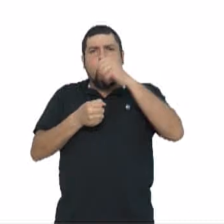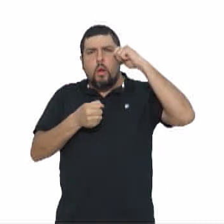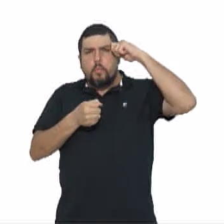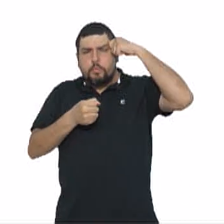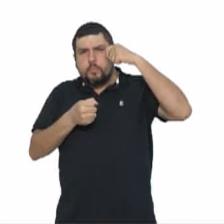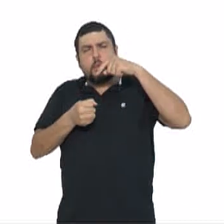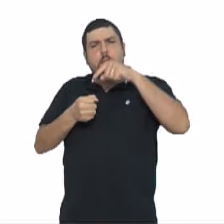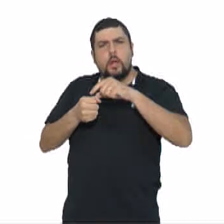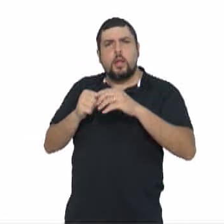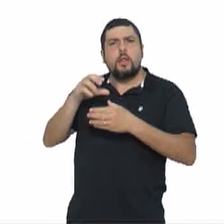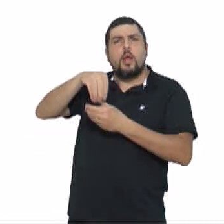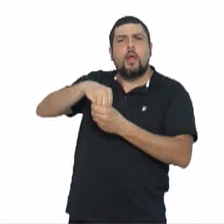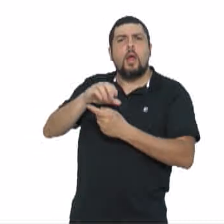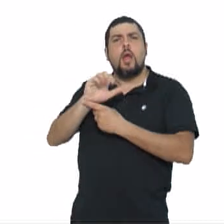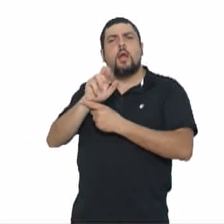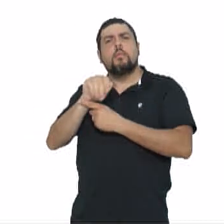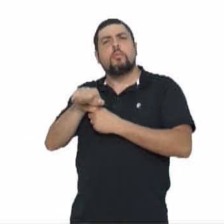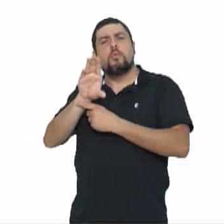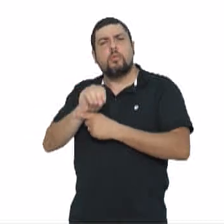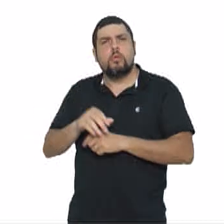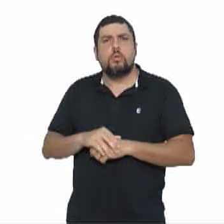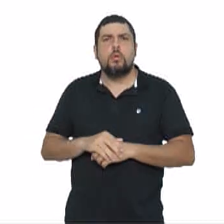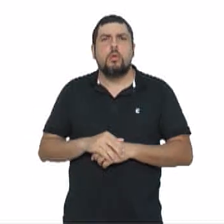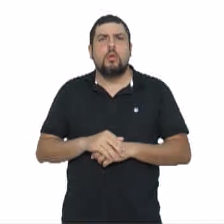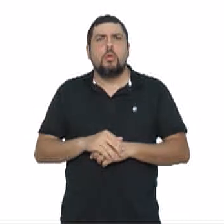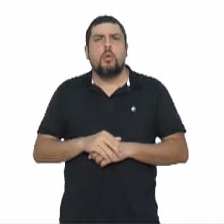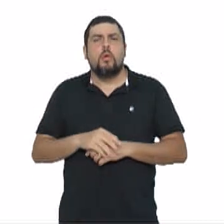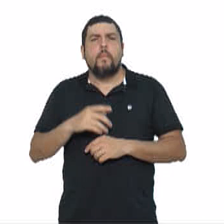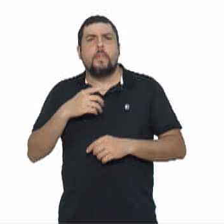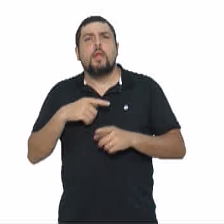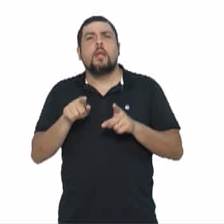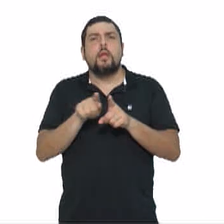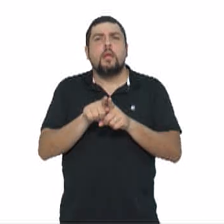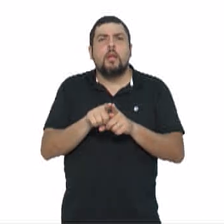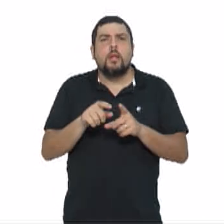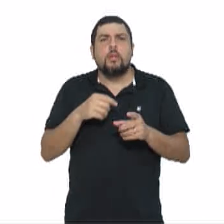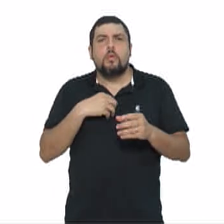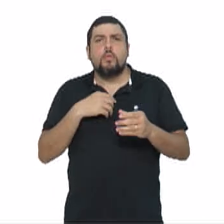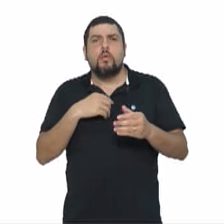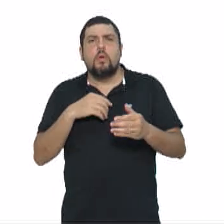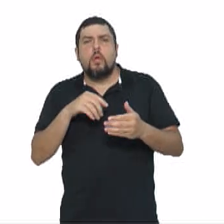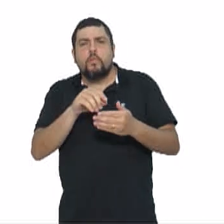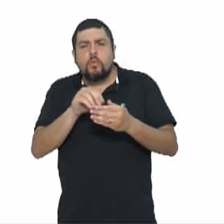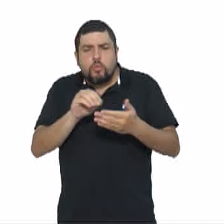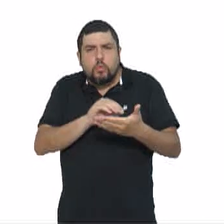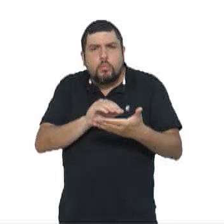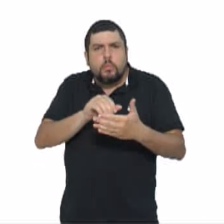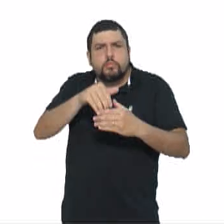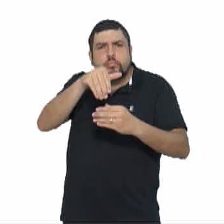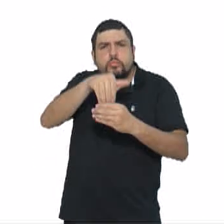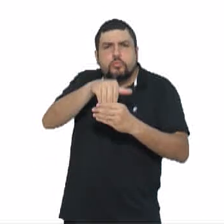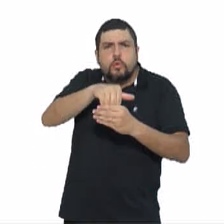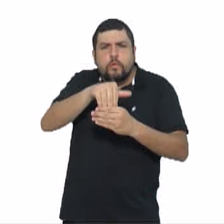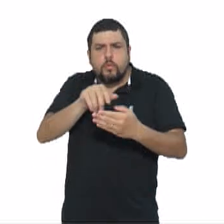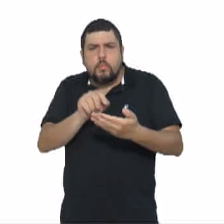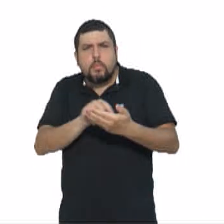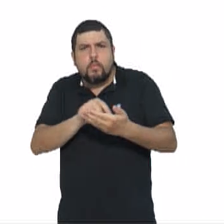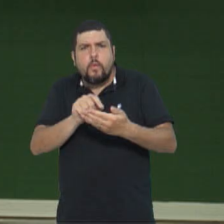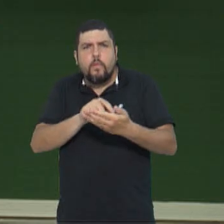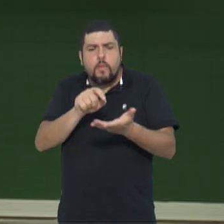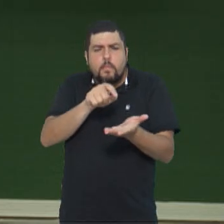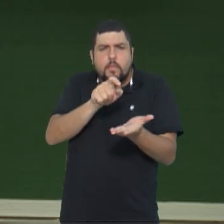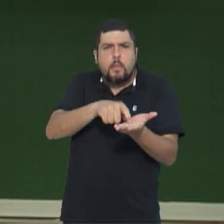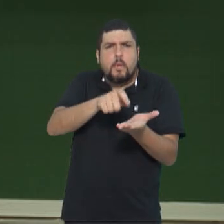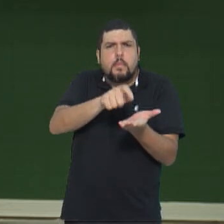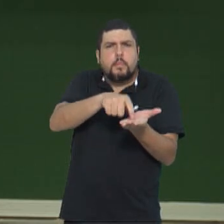stencil, embalagem a vácuo e gravador de voto eletrográfico. Veja, são 10 das